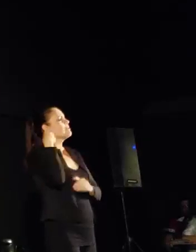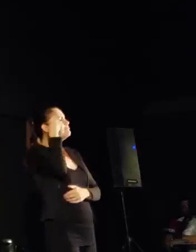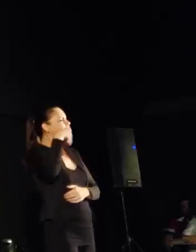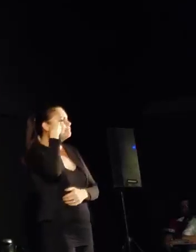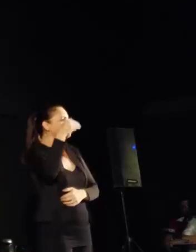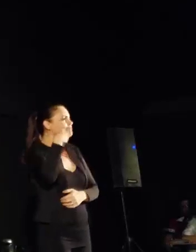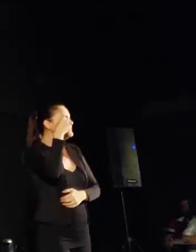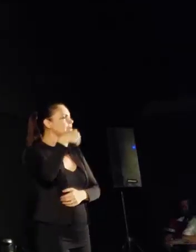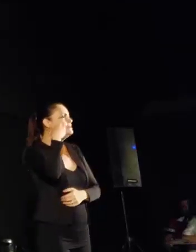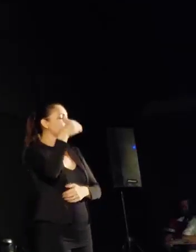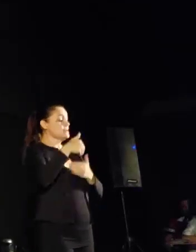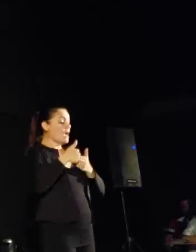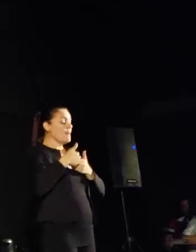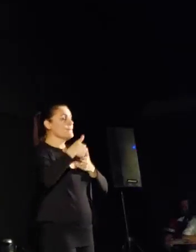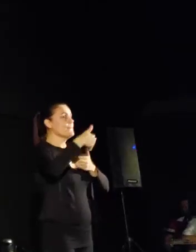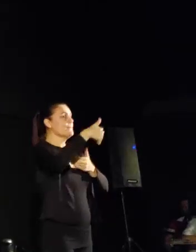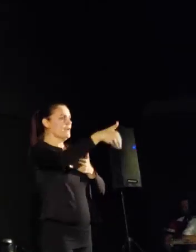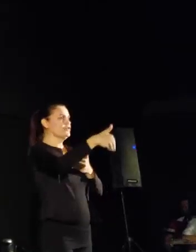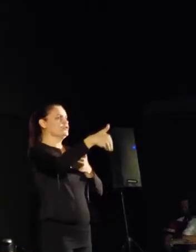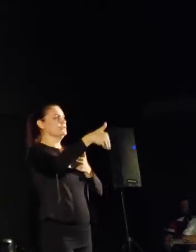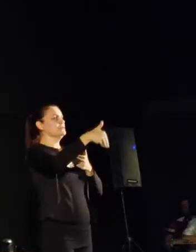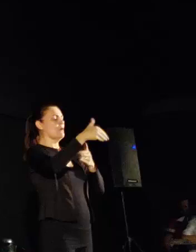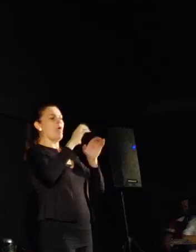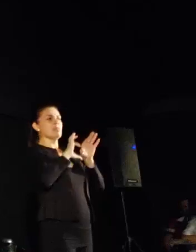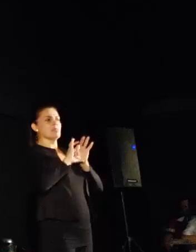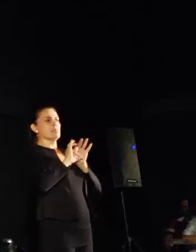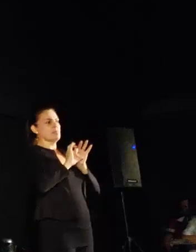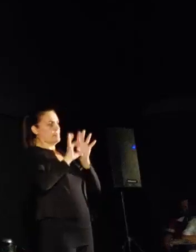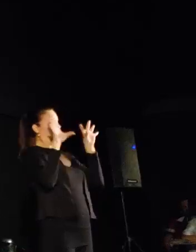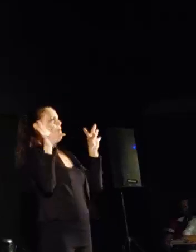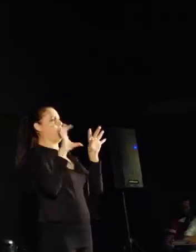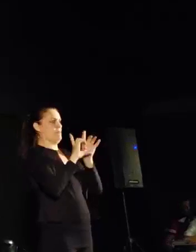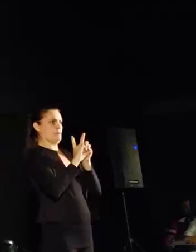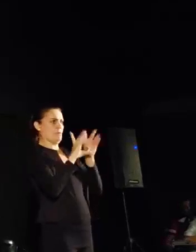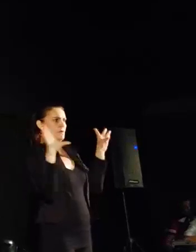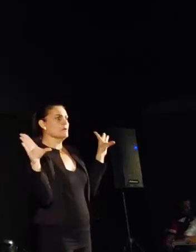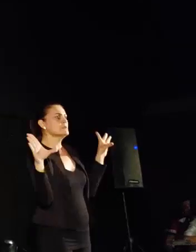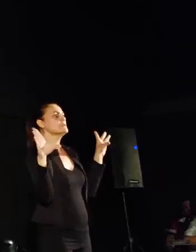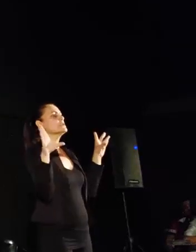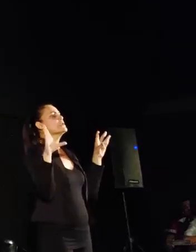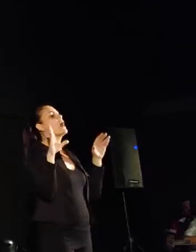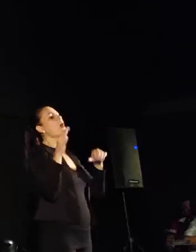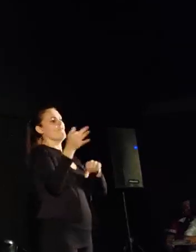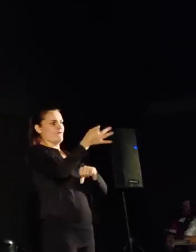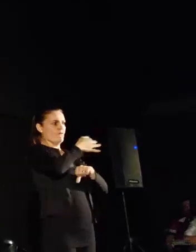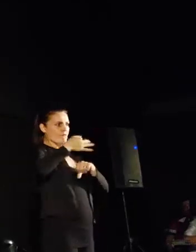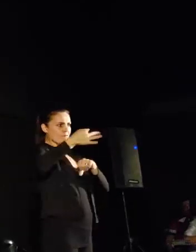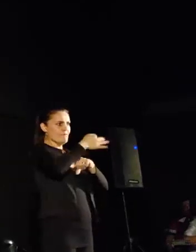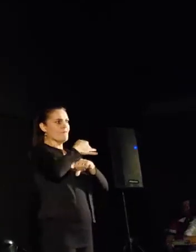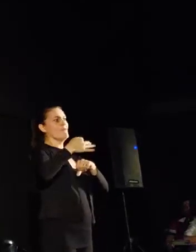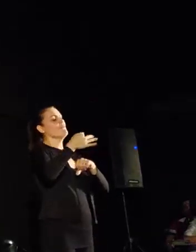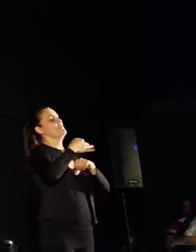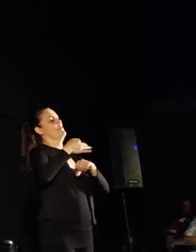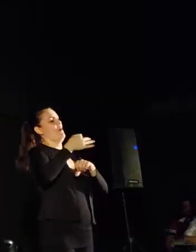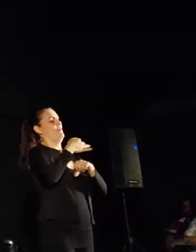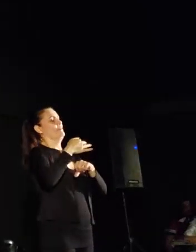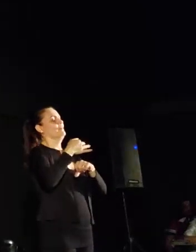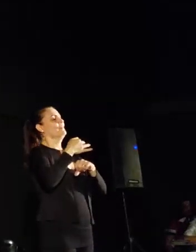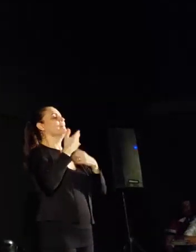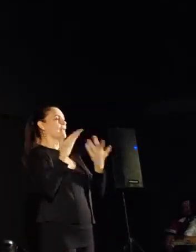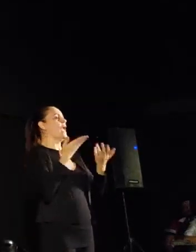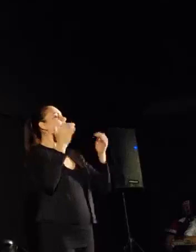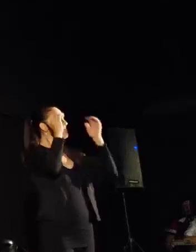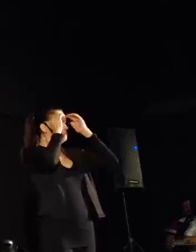a partir de uma democracia formal respeitada. Mesmo que essa democracia formal